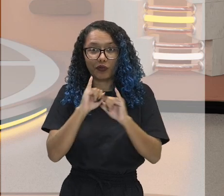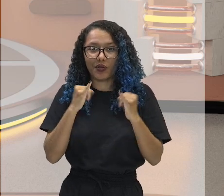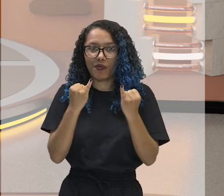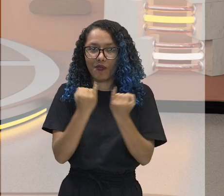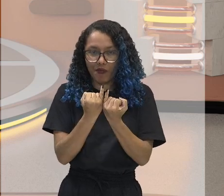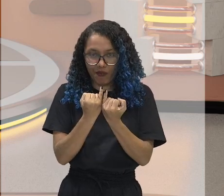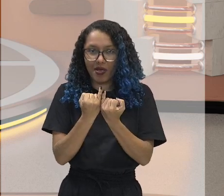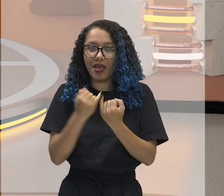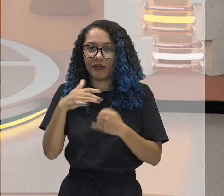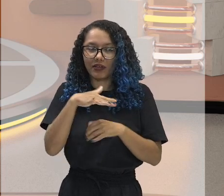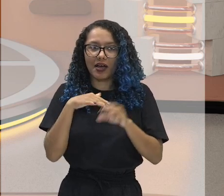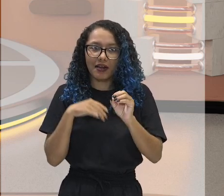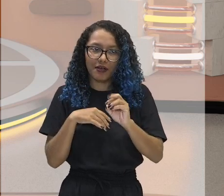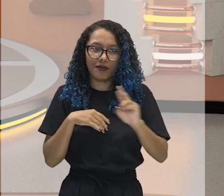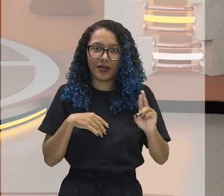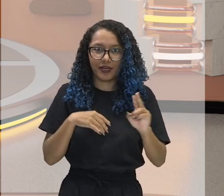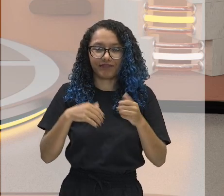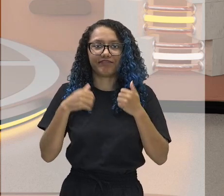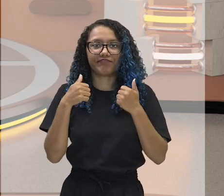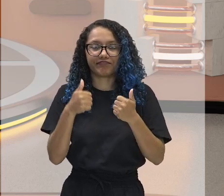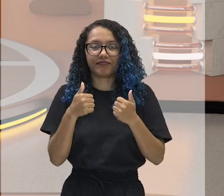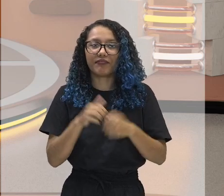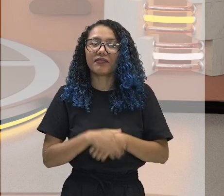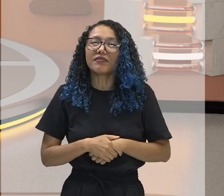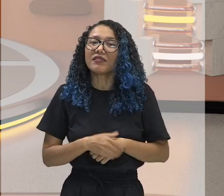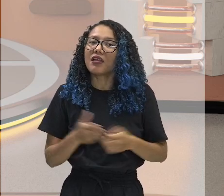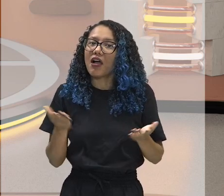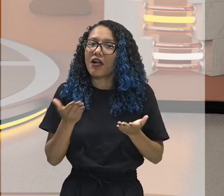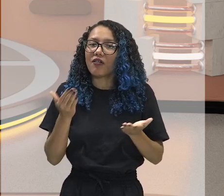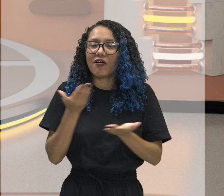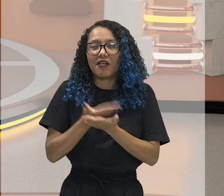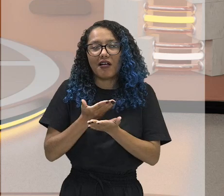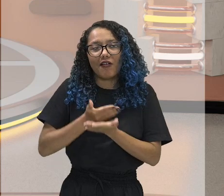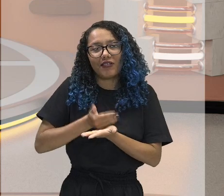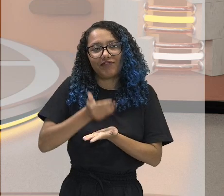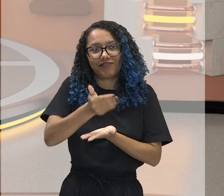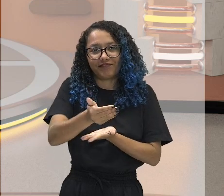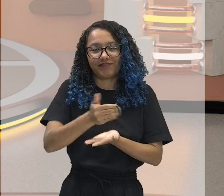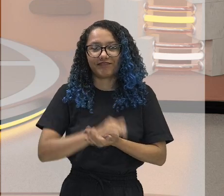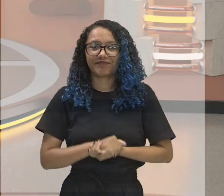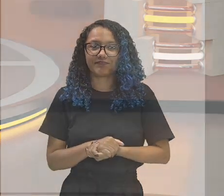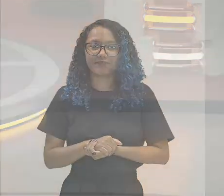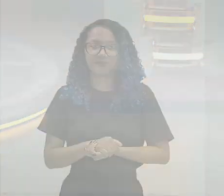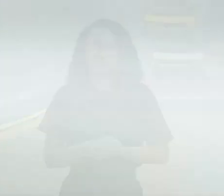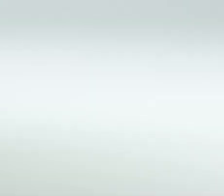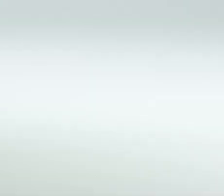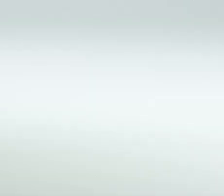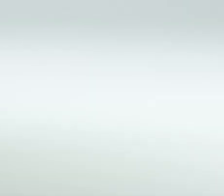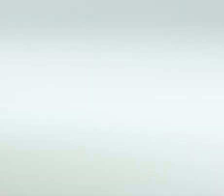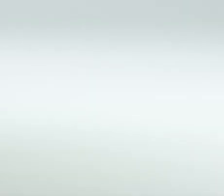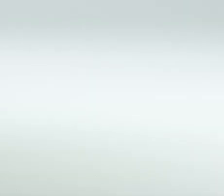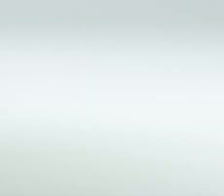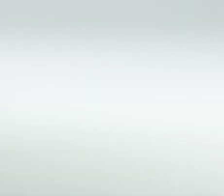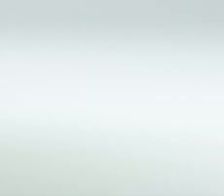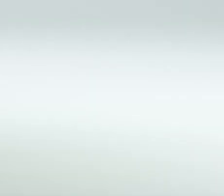Romano do Oriente. Então, galera, sem mais conversas, sem mais delongas, vamos à nossa aula.